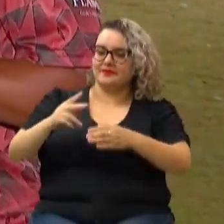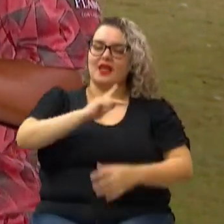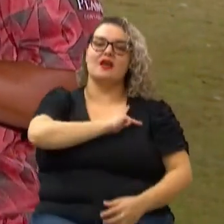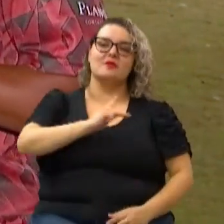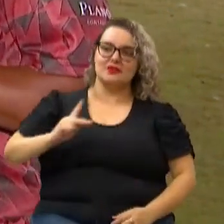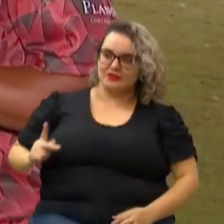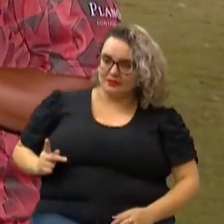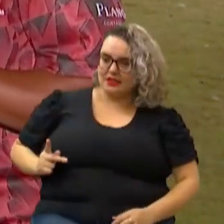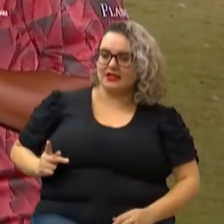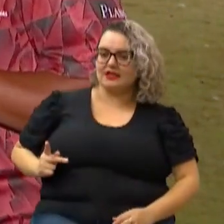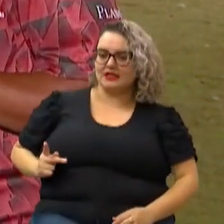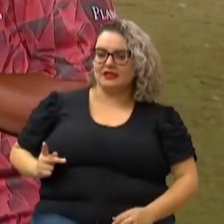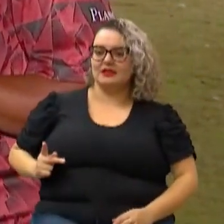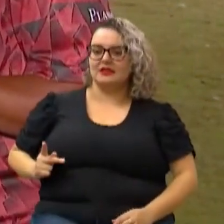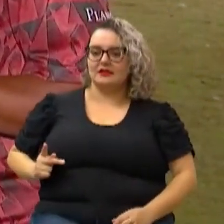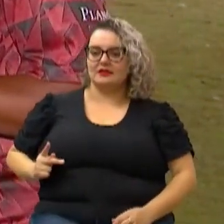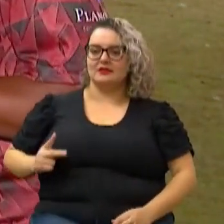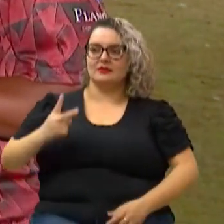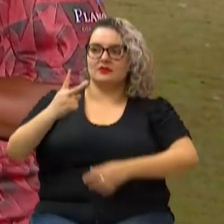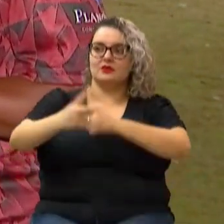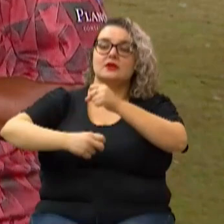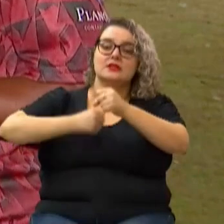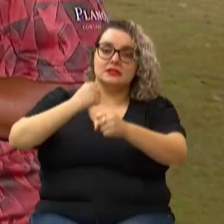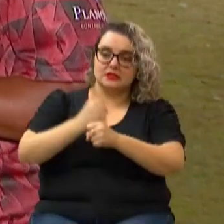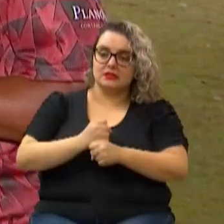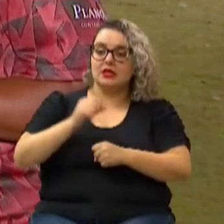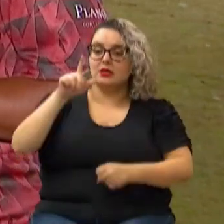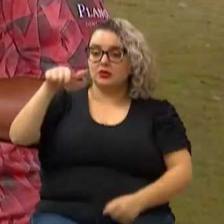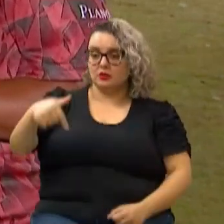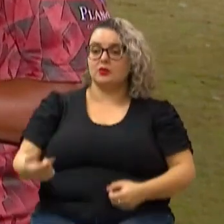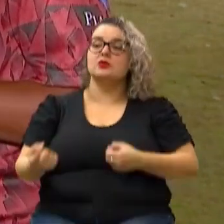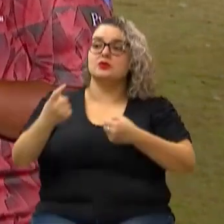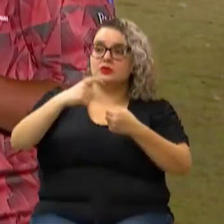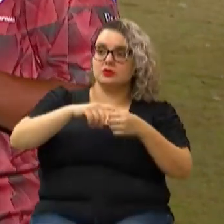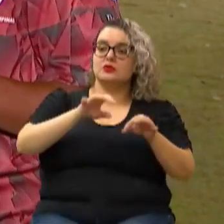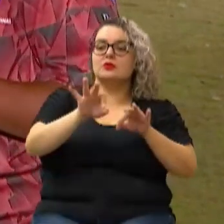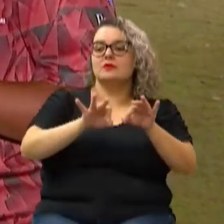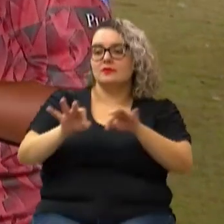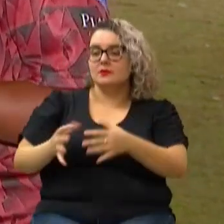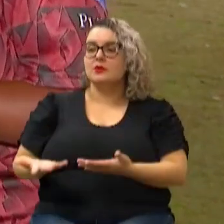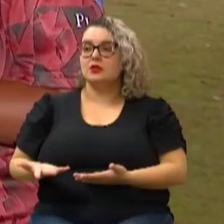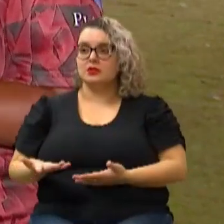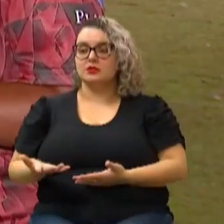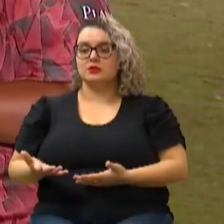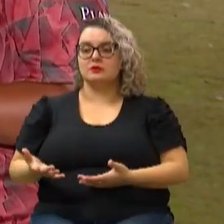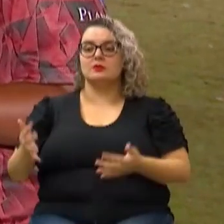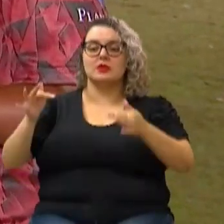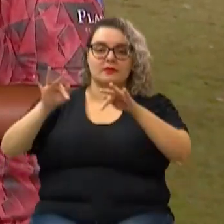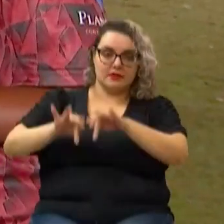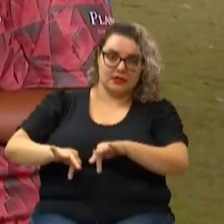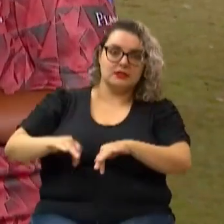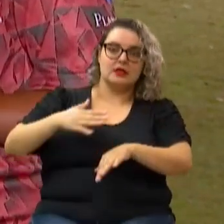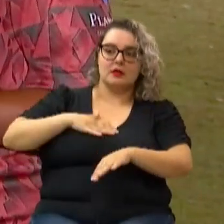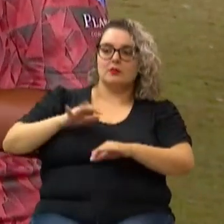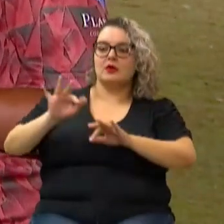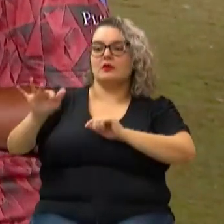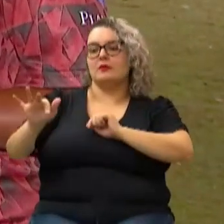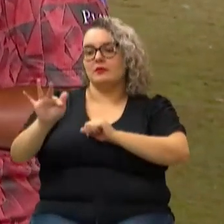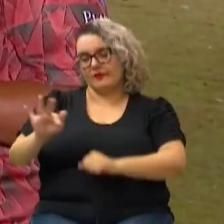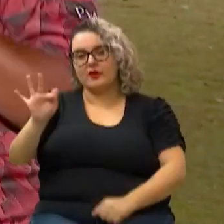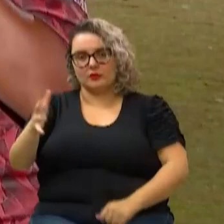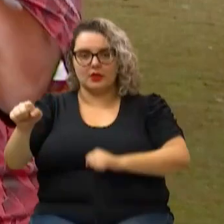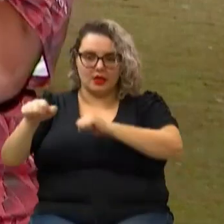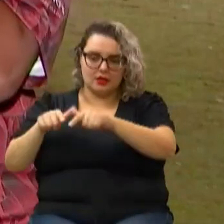Eu joguei no clube da Ponte Preta. Joguei na Ponte Preta durante 2 anos e aí depois eu retornei para o projeto para terminar minha